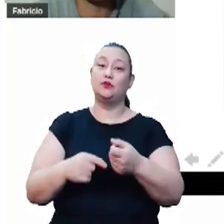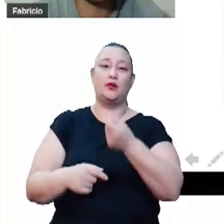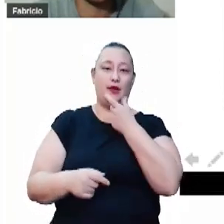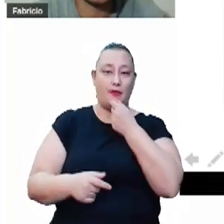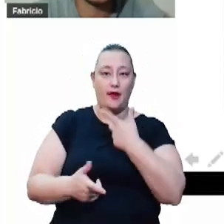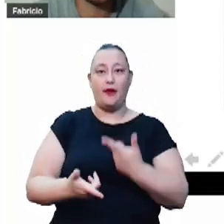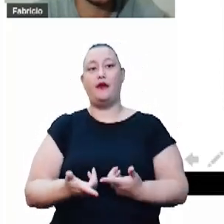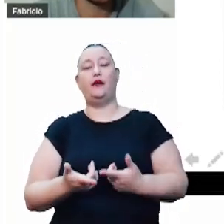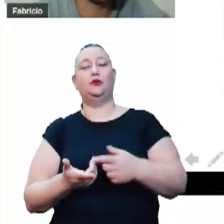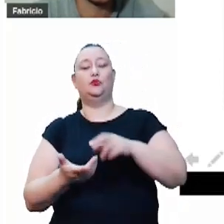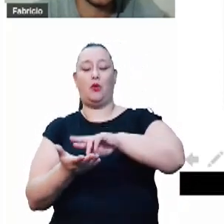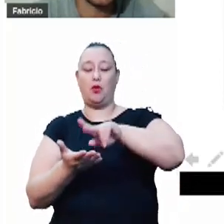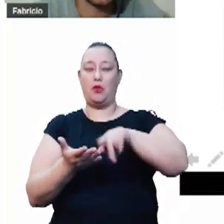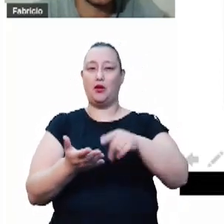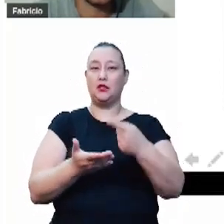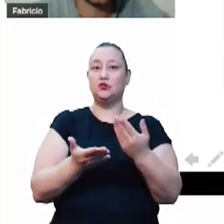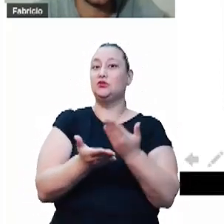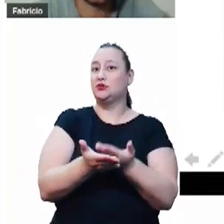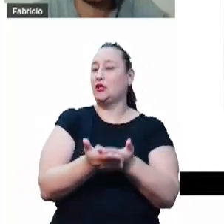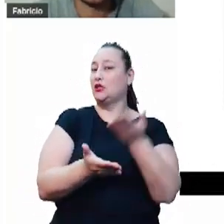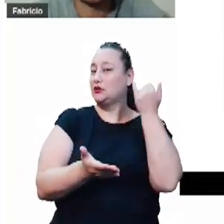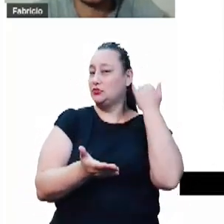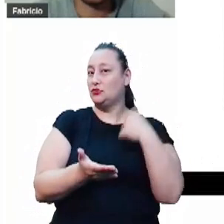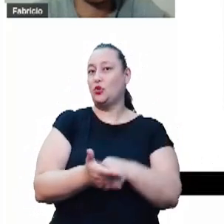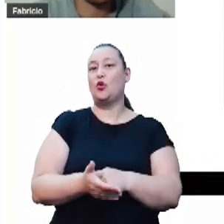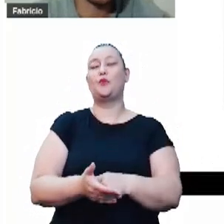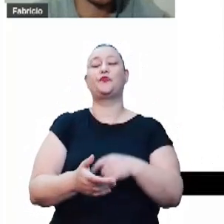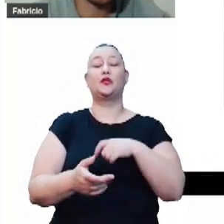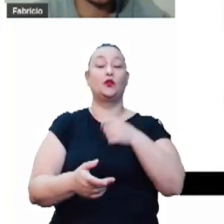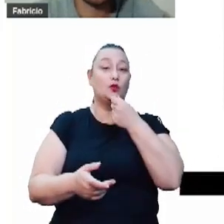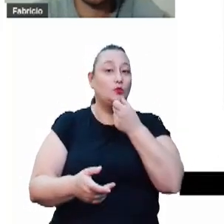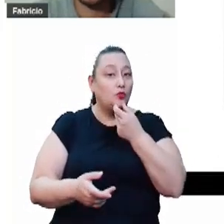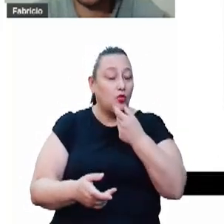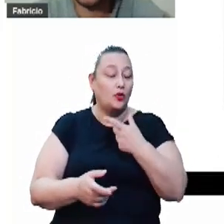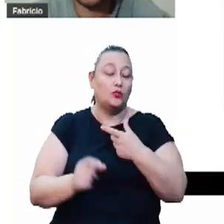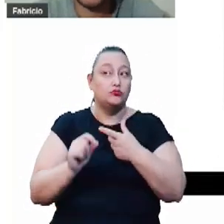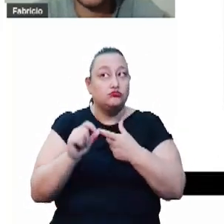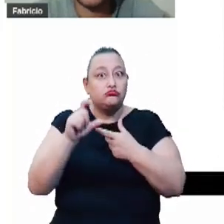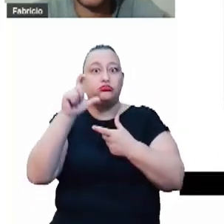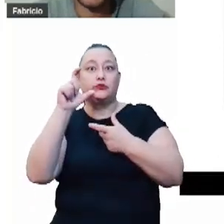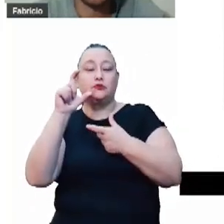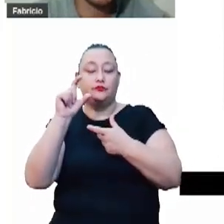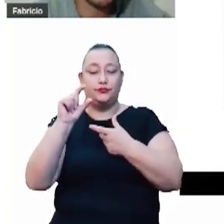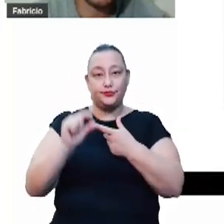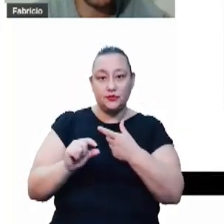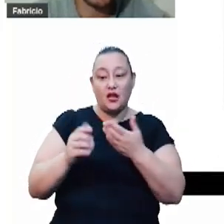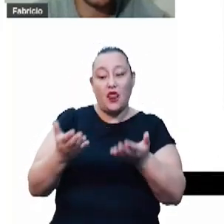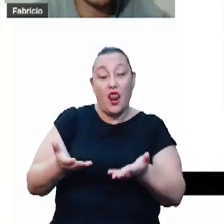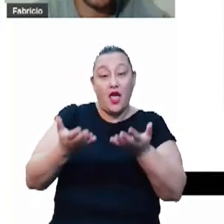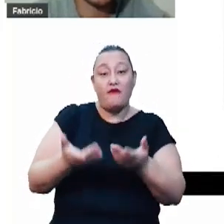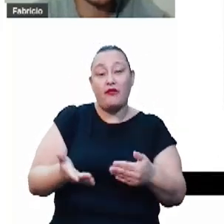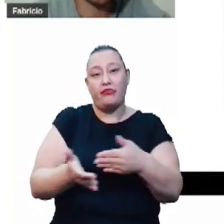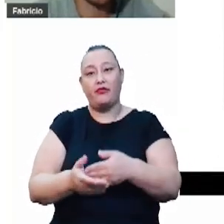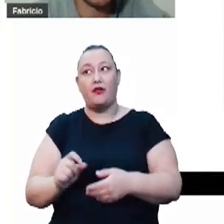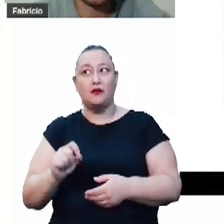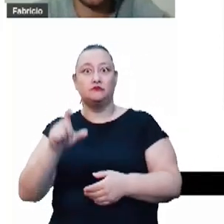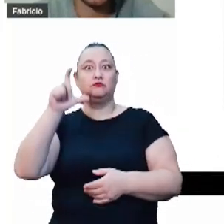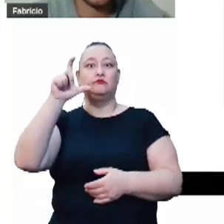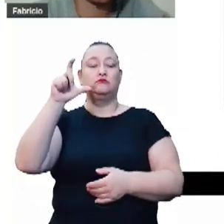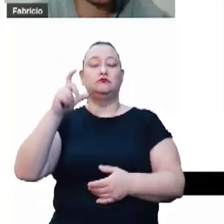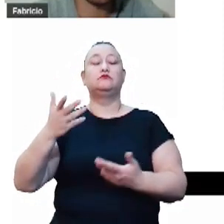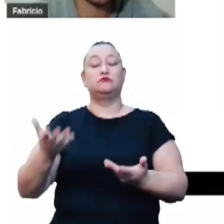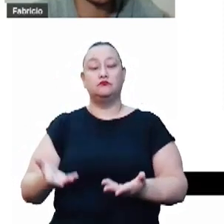tipo baclofeno, tizanidina, numa dose pode ser de leve até uma dose mais